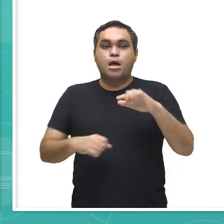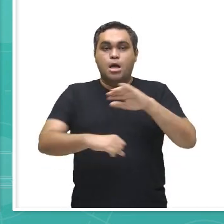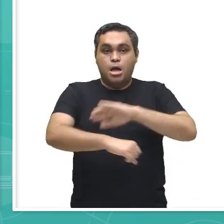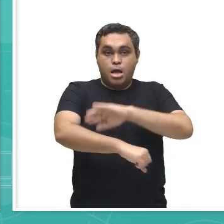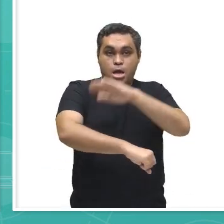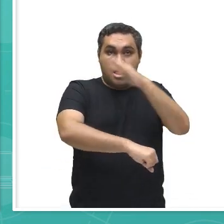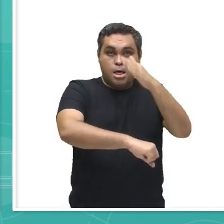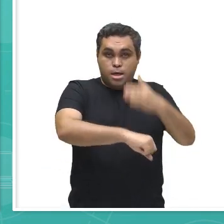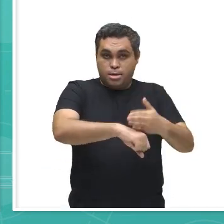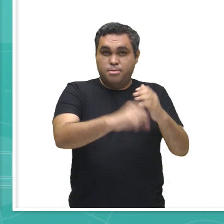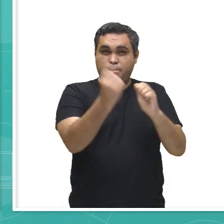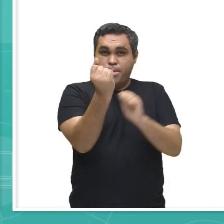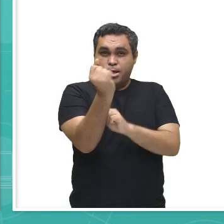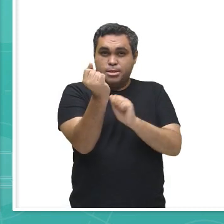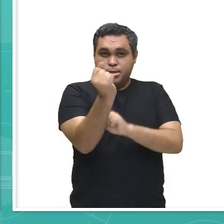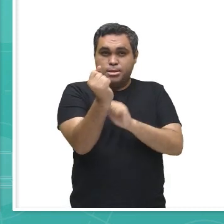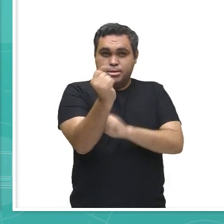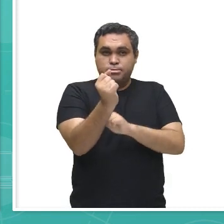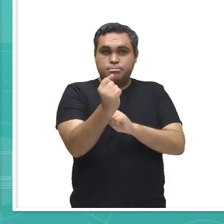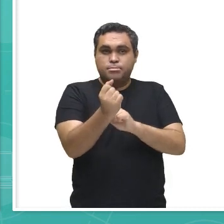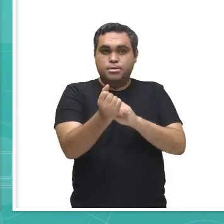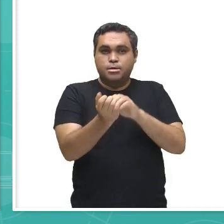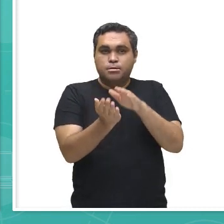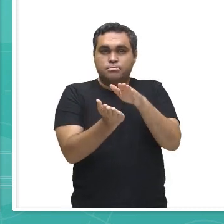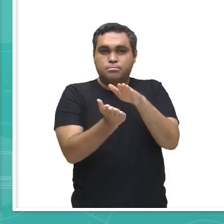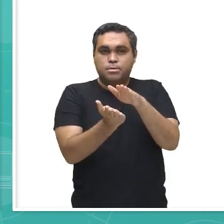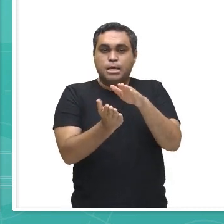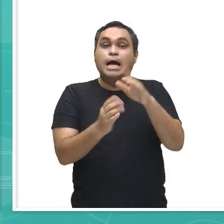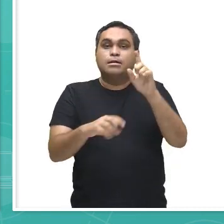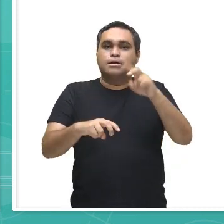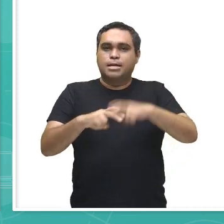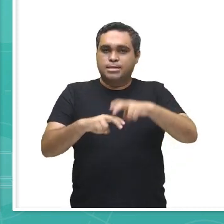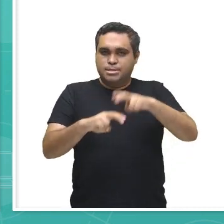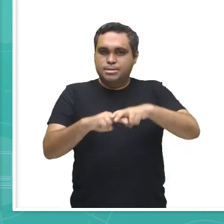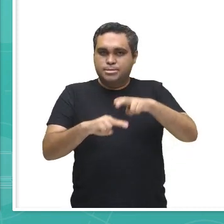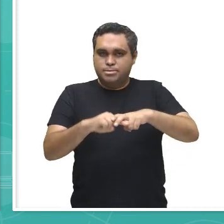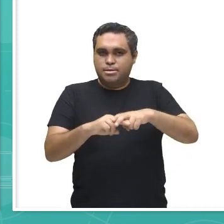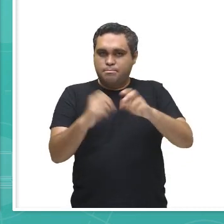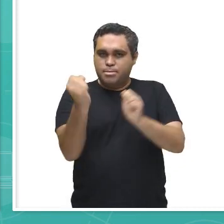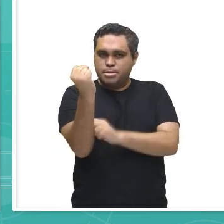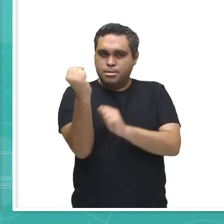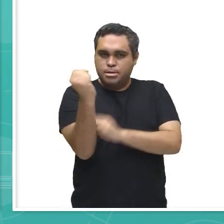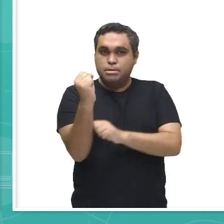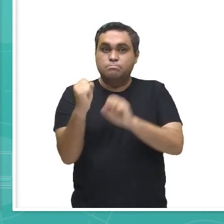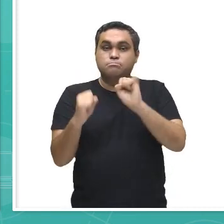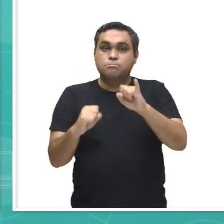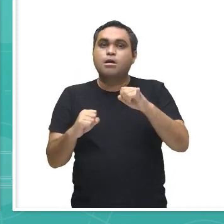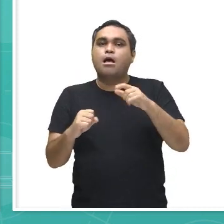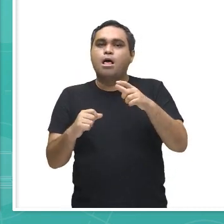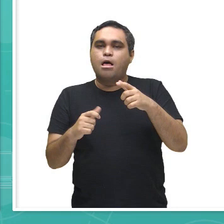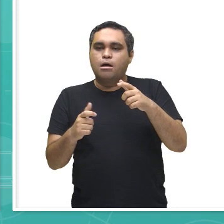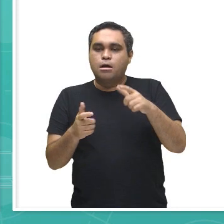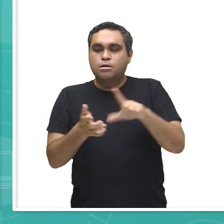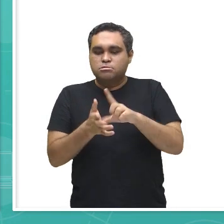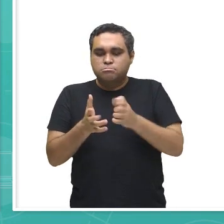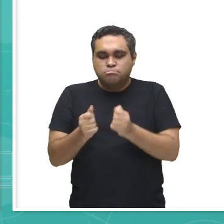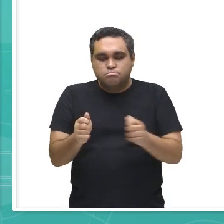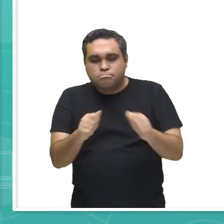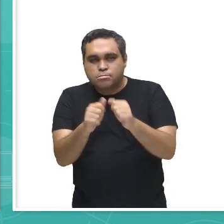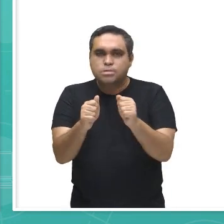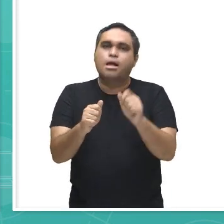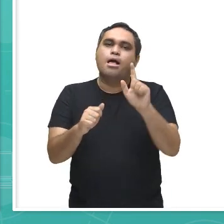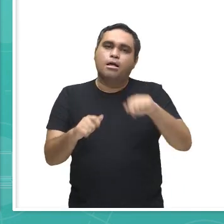cadeira de madeira, se ela tem utilidade e foi transformada, ela é um objeto,